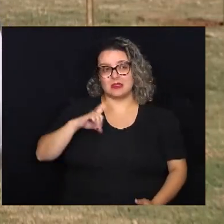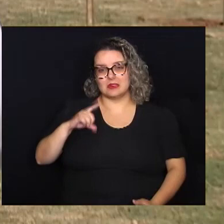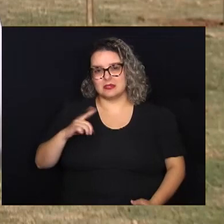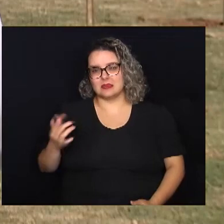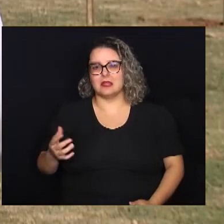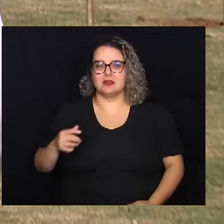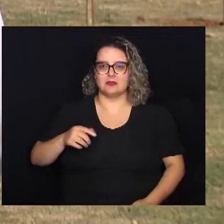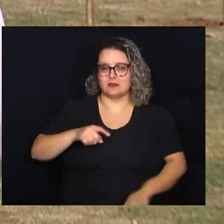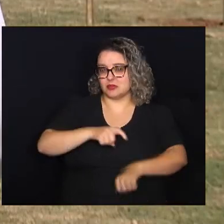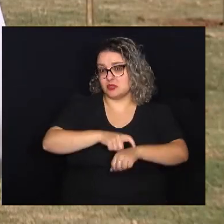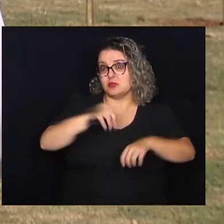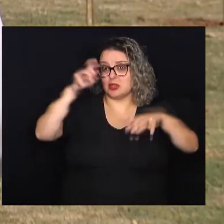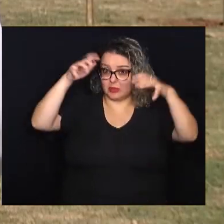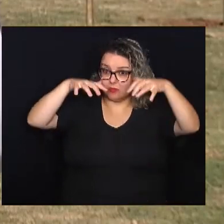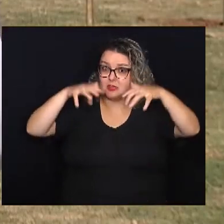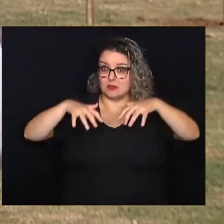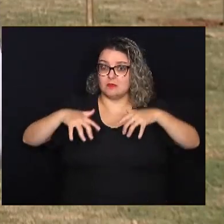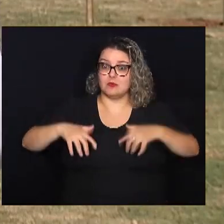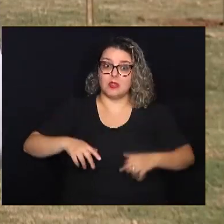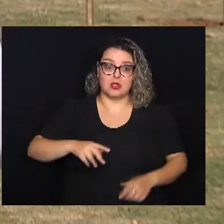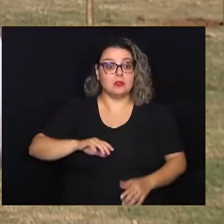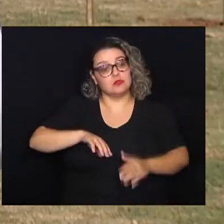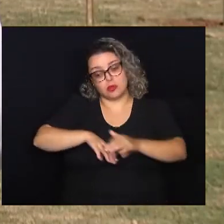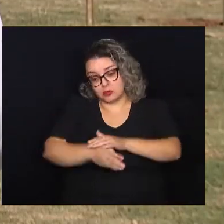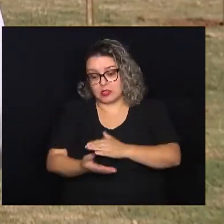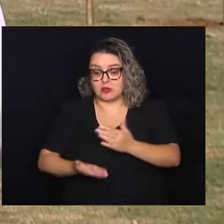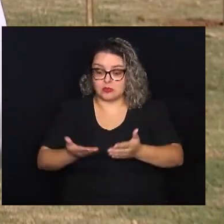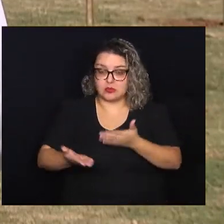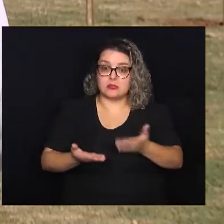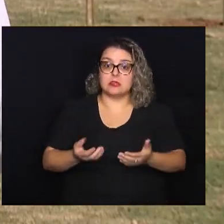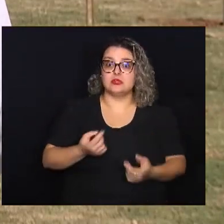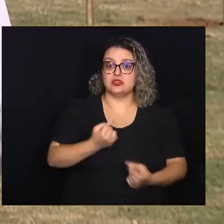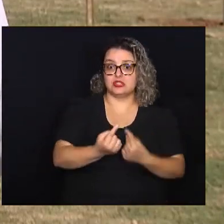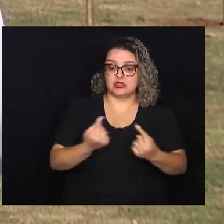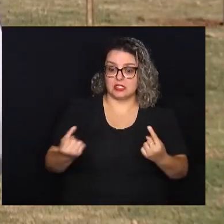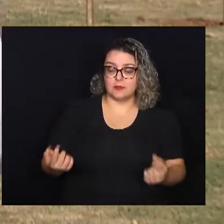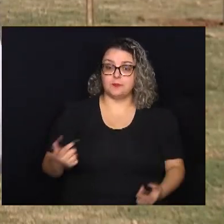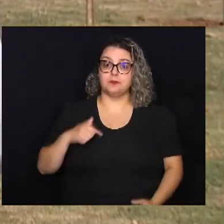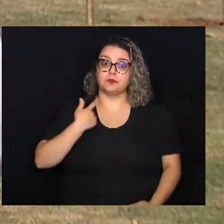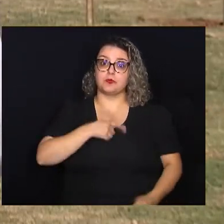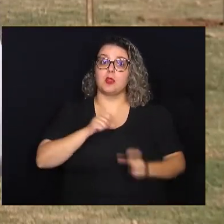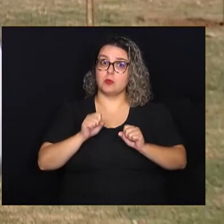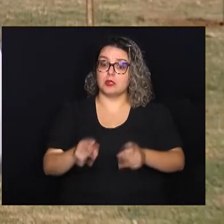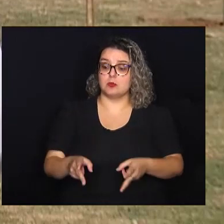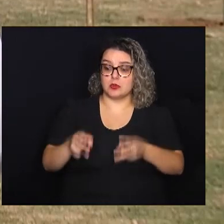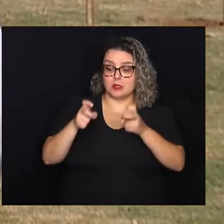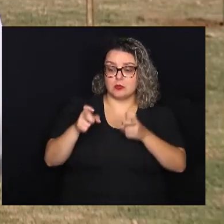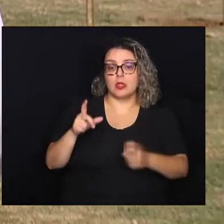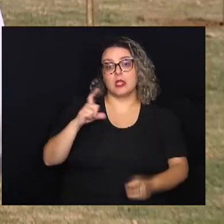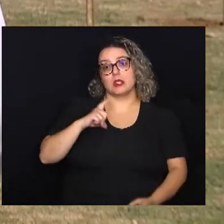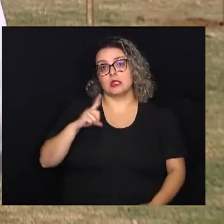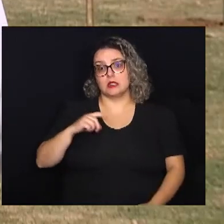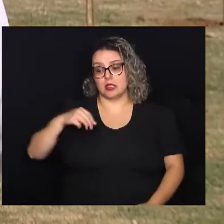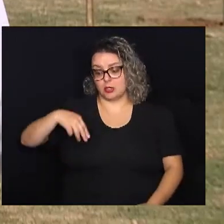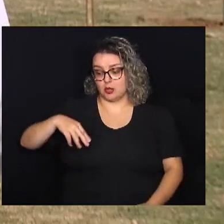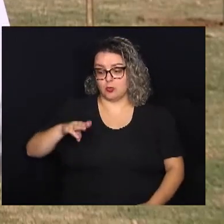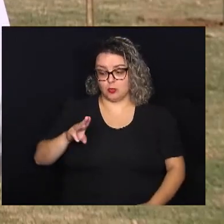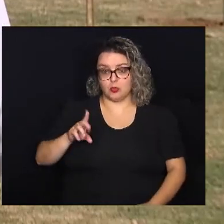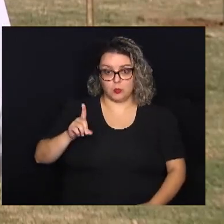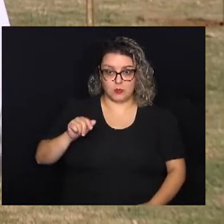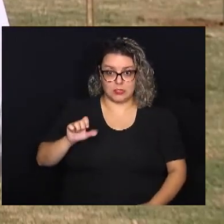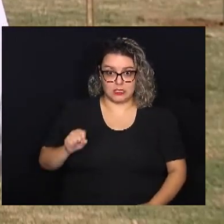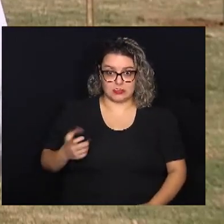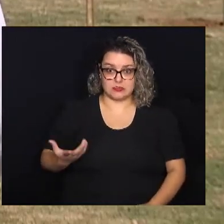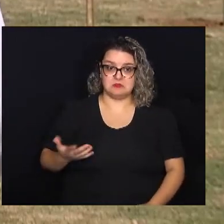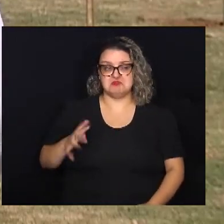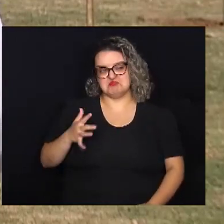períodos de chuva e a própria ambientação com o tratamento de cada muda né a gente pode observar que há mudas aqui que eu acredito que